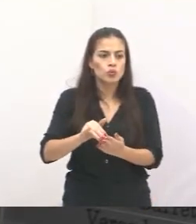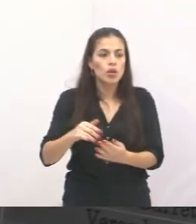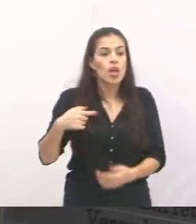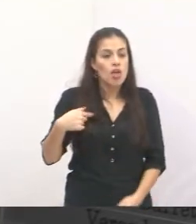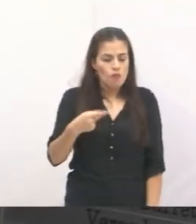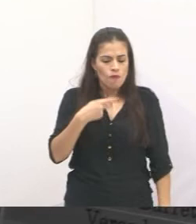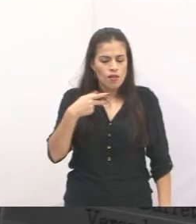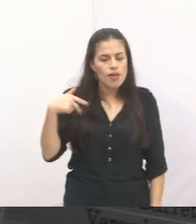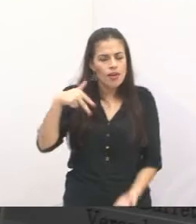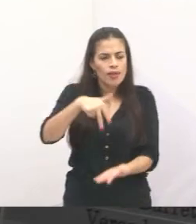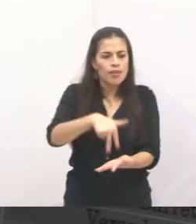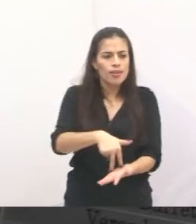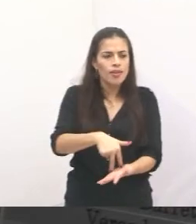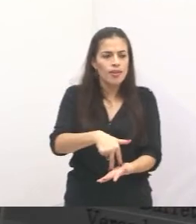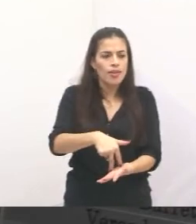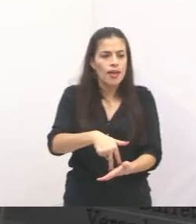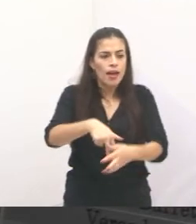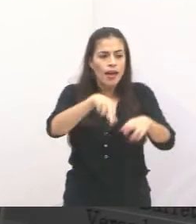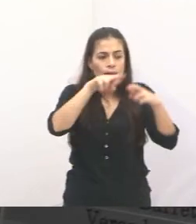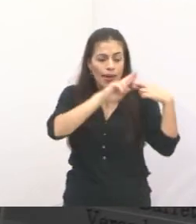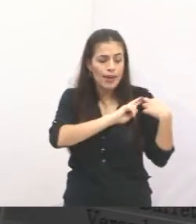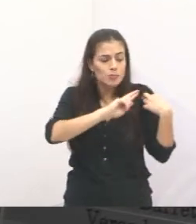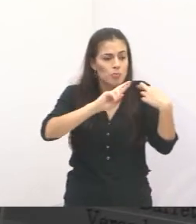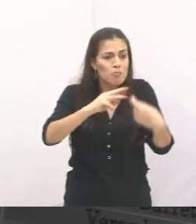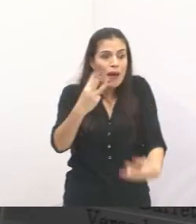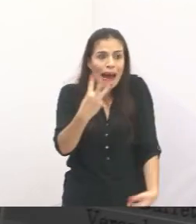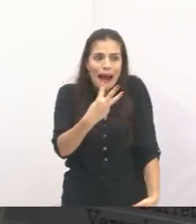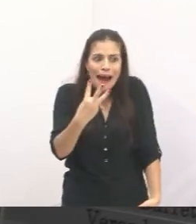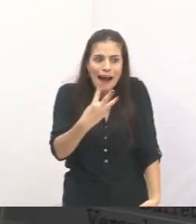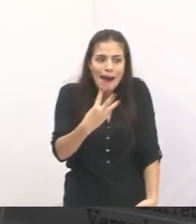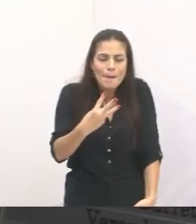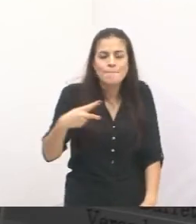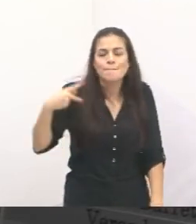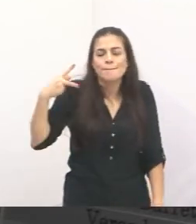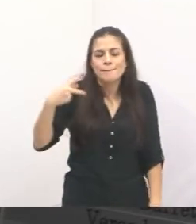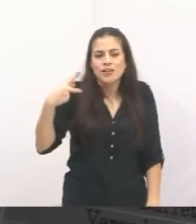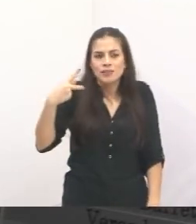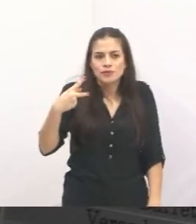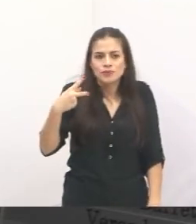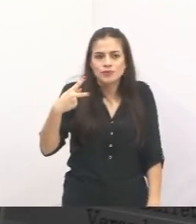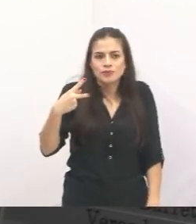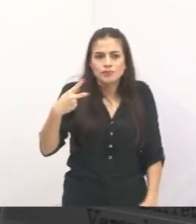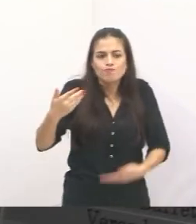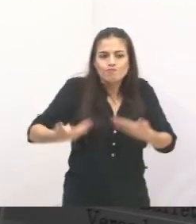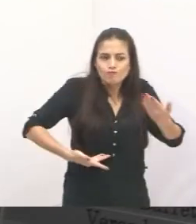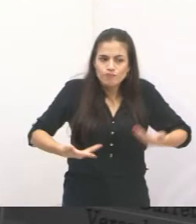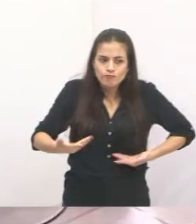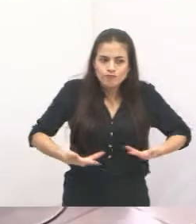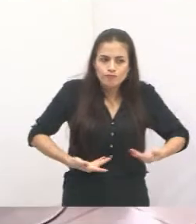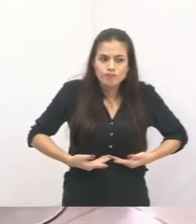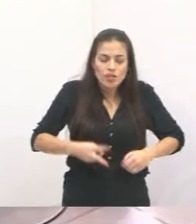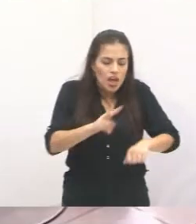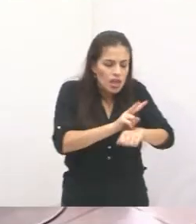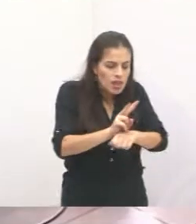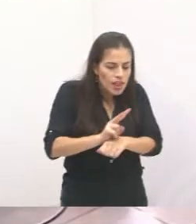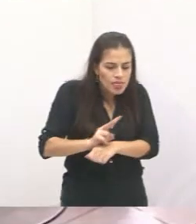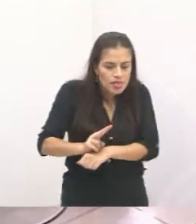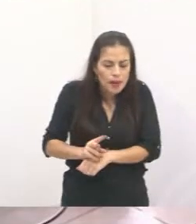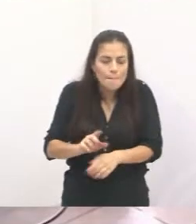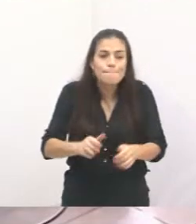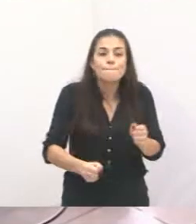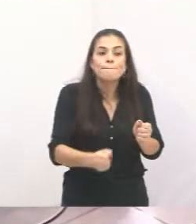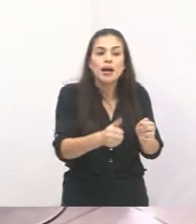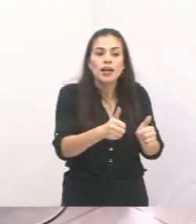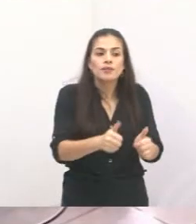ser vereador, servidor de carreira e analista de benefício. Obrigado, para encerrar, Hernandes, obrigado pela sua